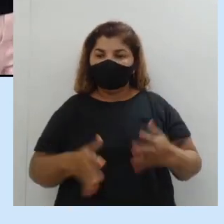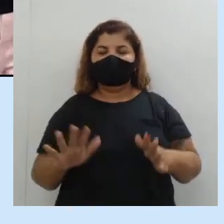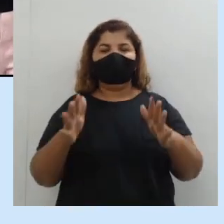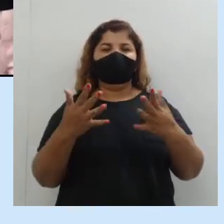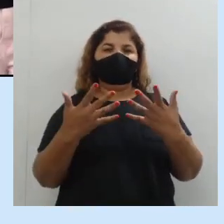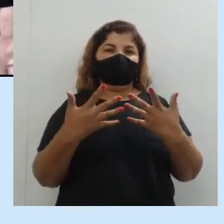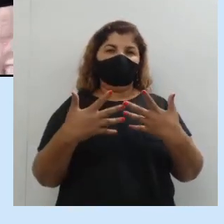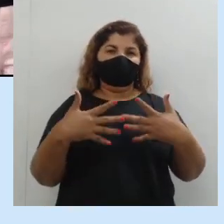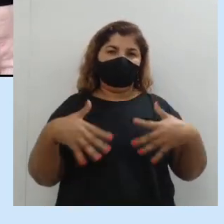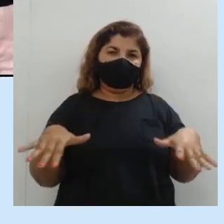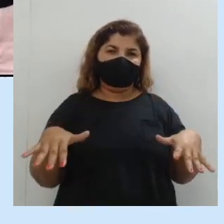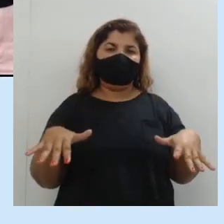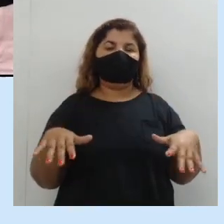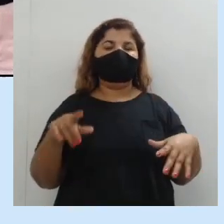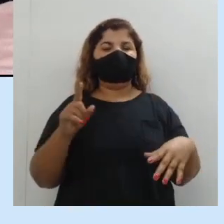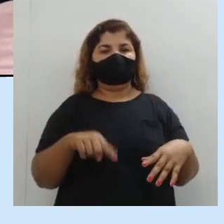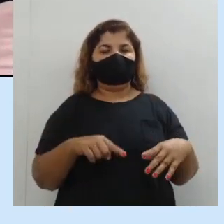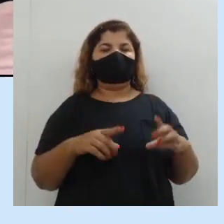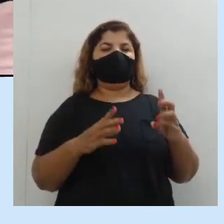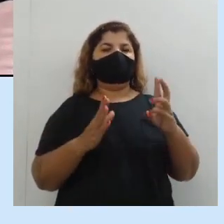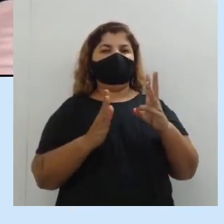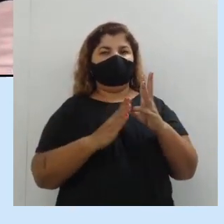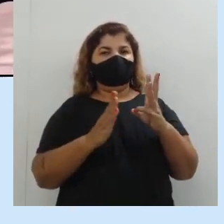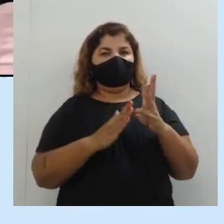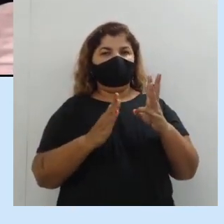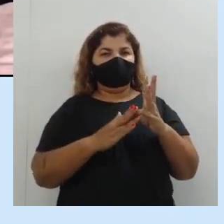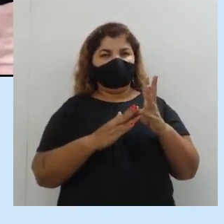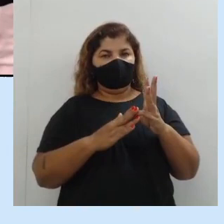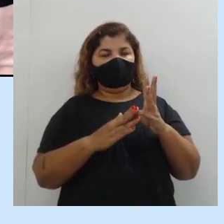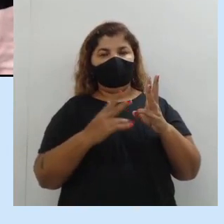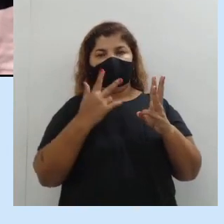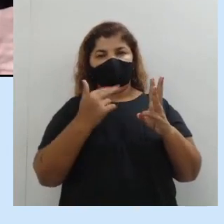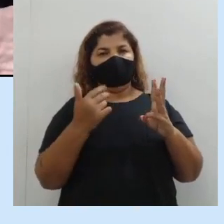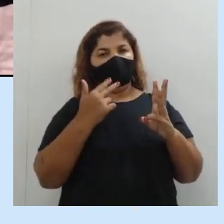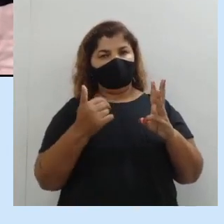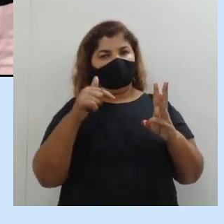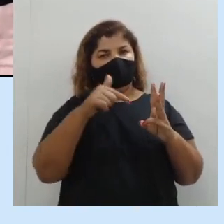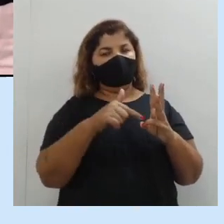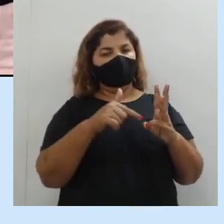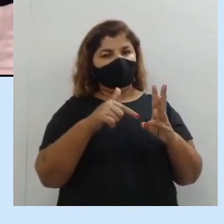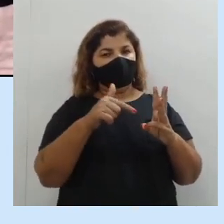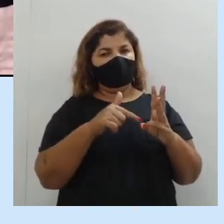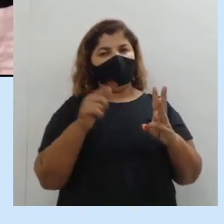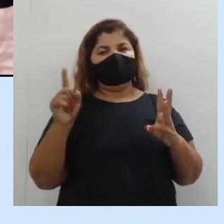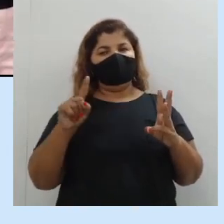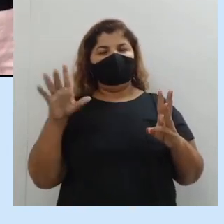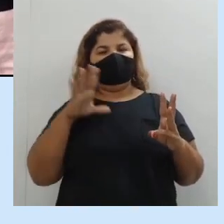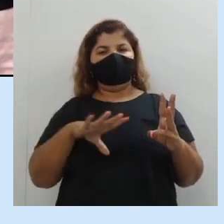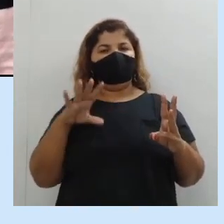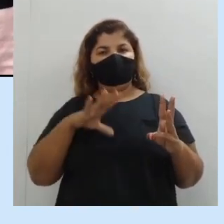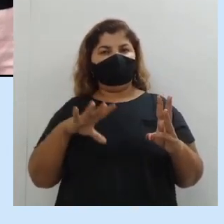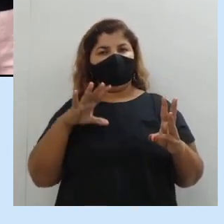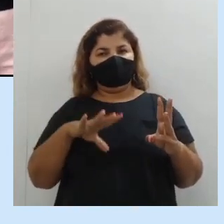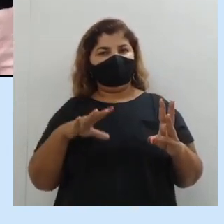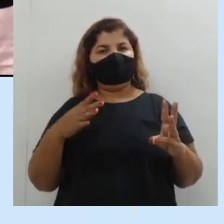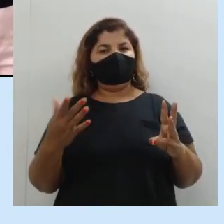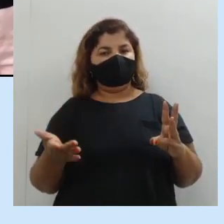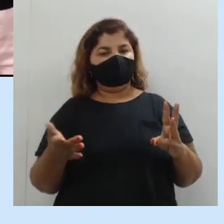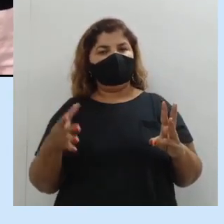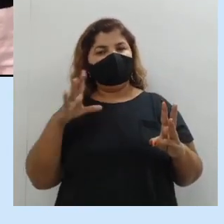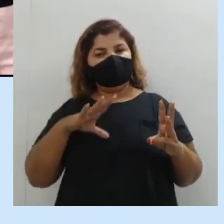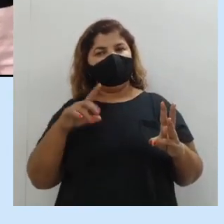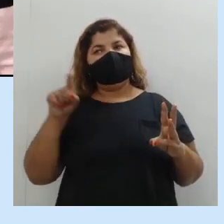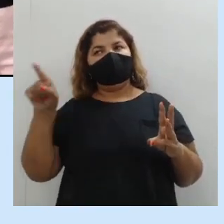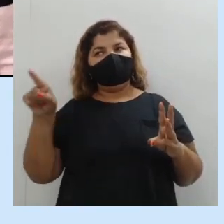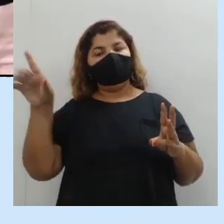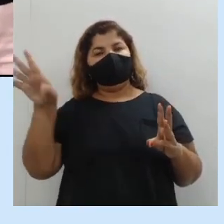espaço geográfico brasileiro, seria a língua indígena, o tupi-guarani, e não o português. A língua portuguesa é a